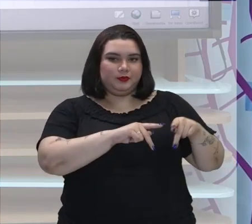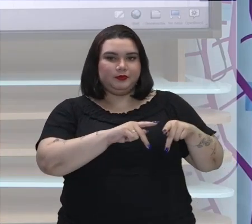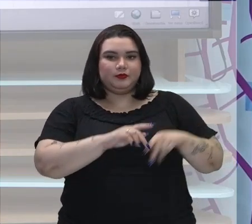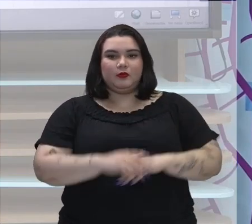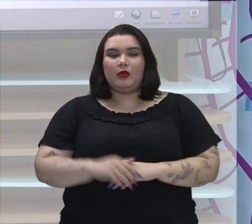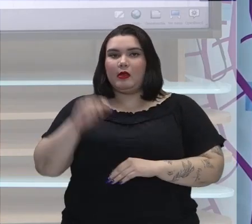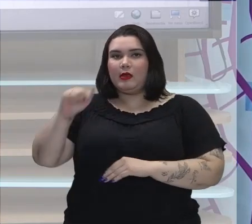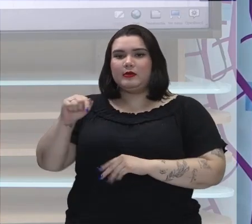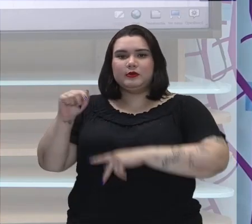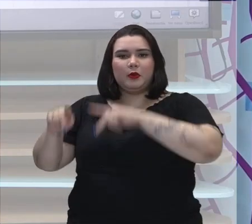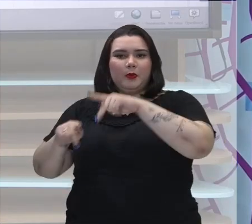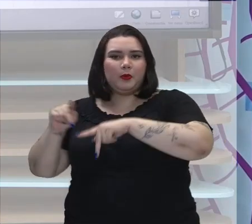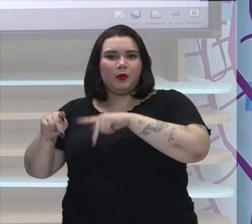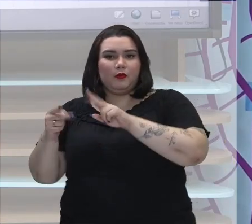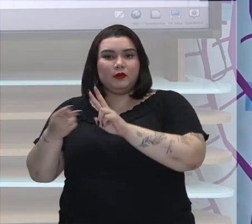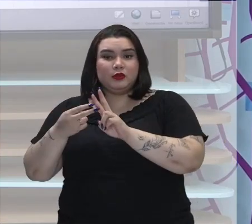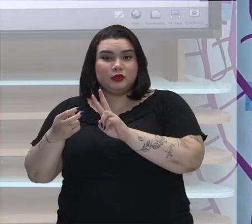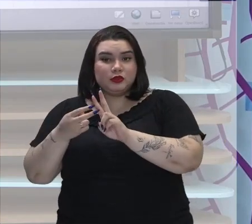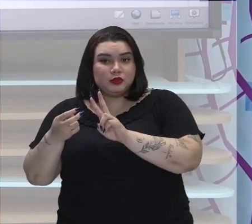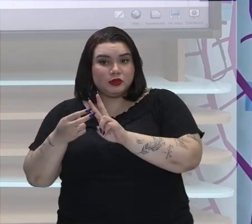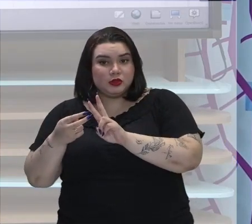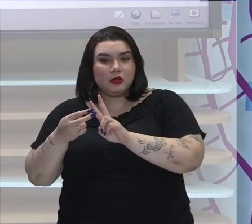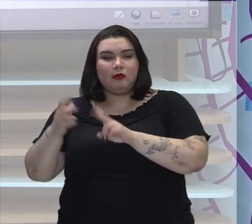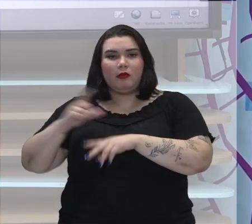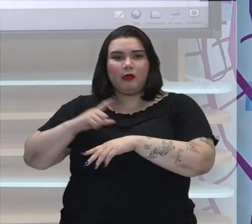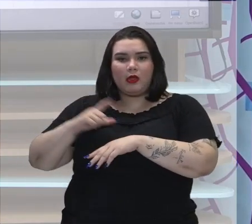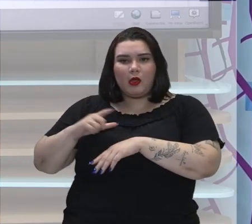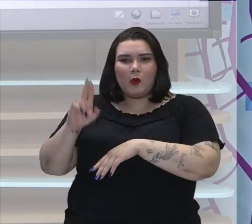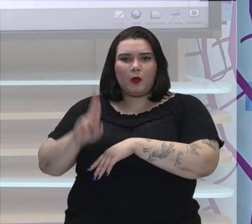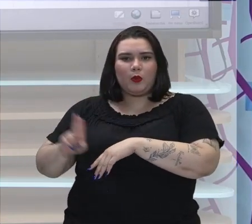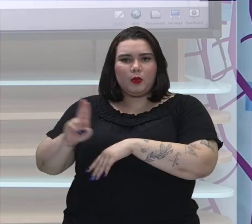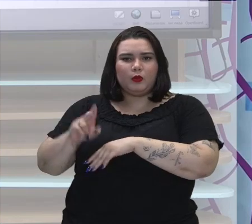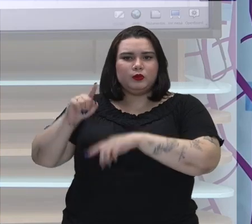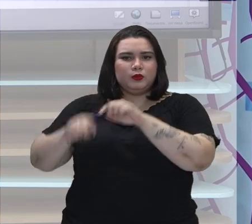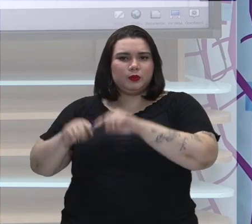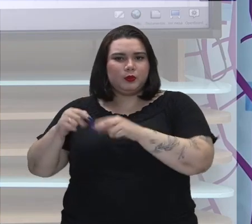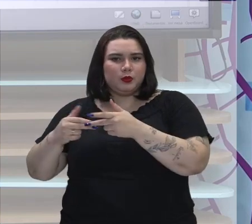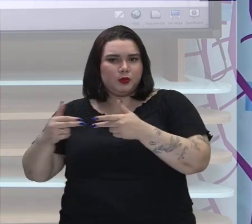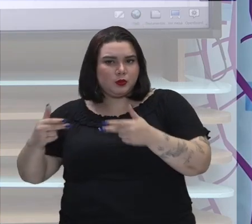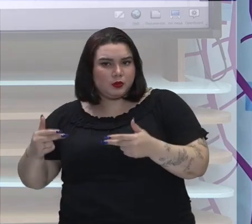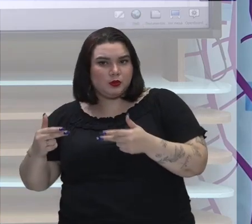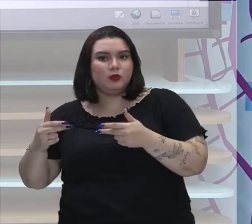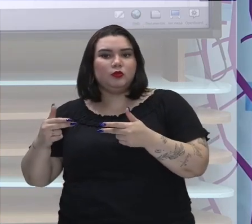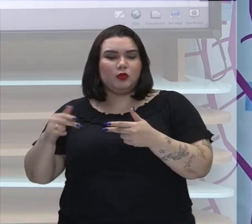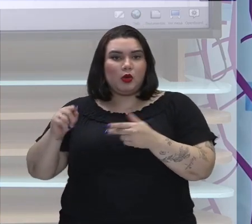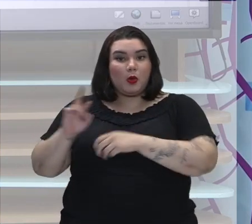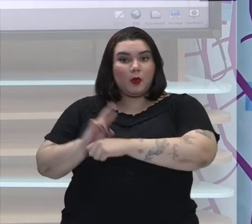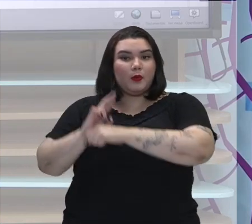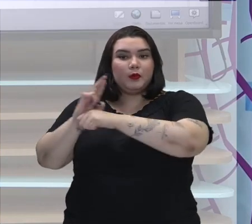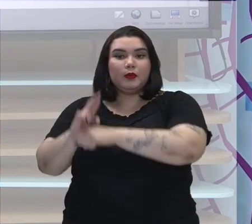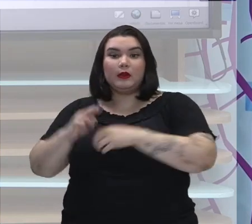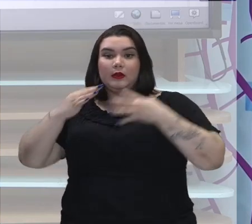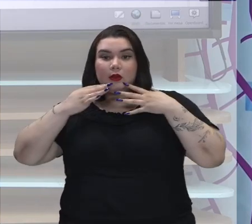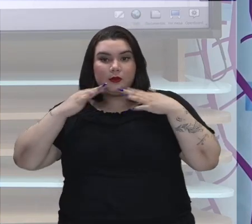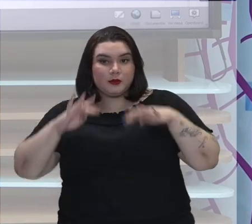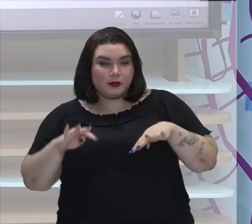indígena, convivia com esses produtos, utilizava esses produtos, né, esses recursos